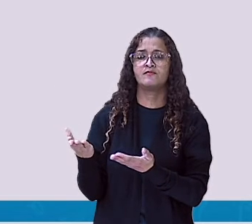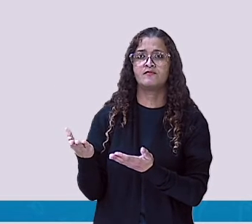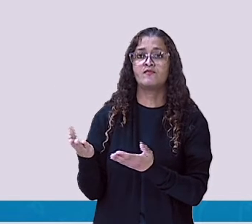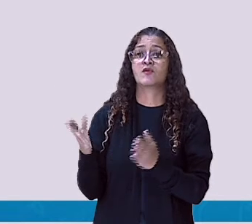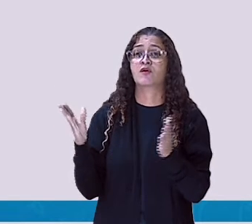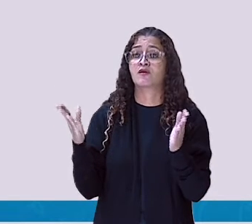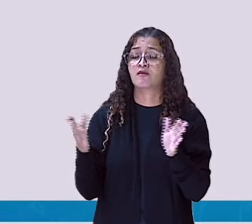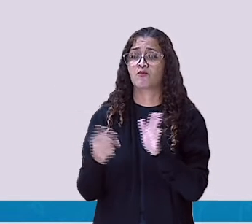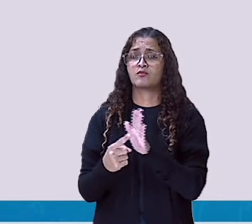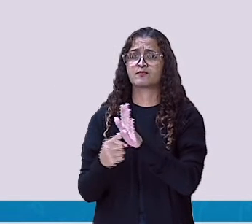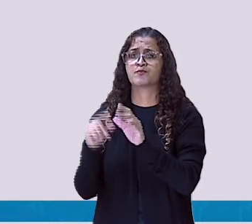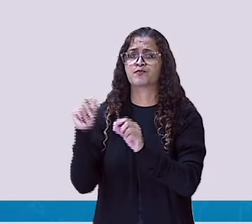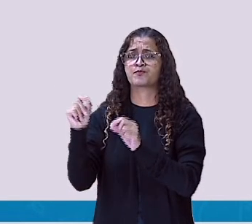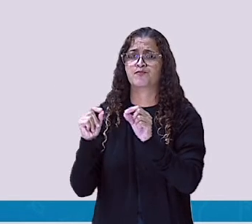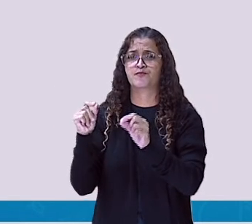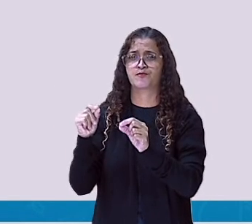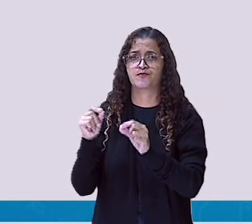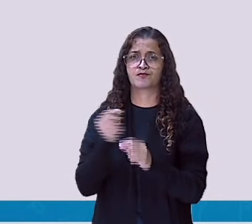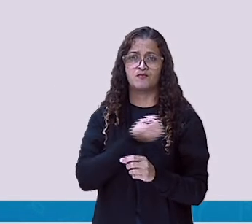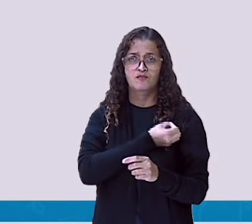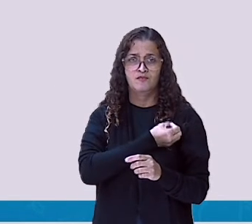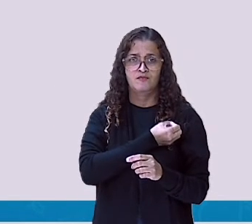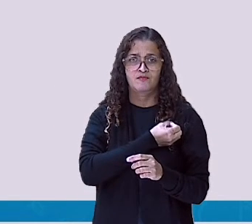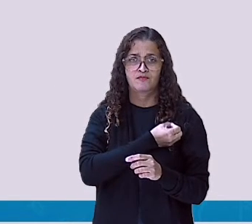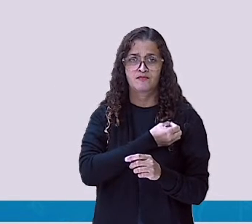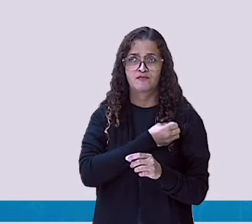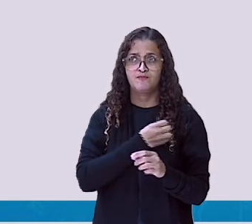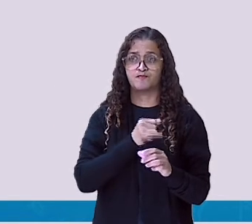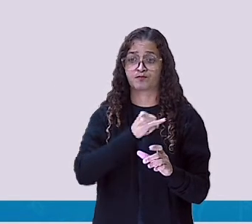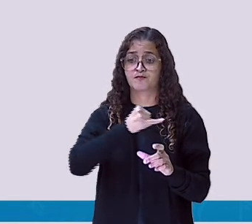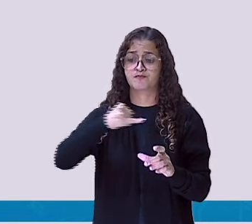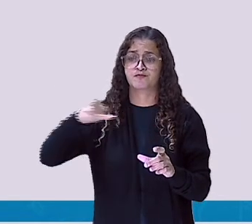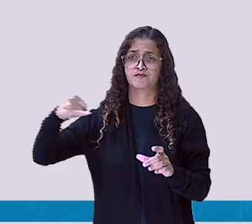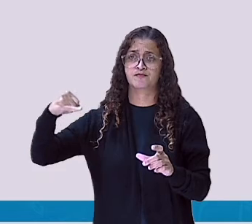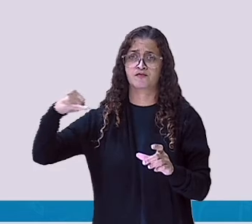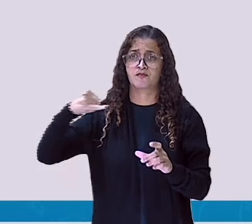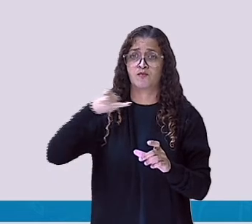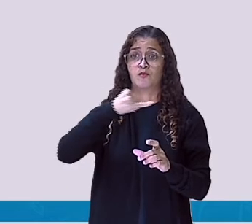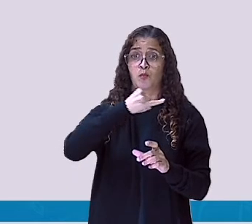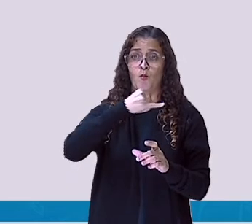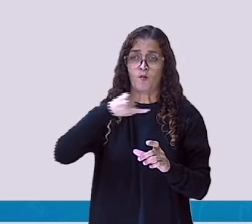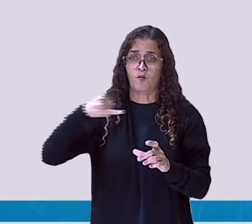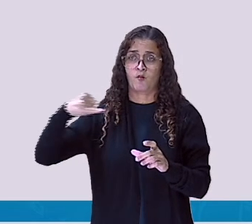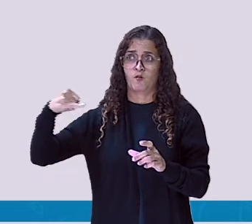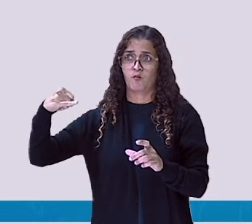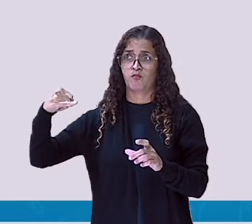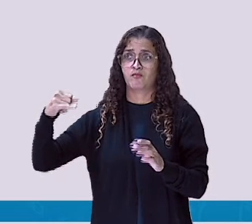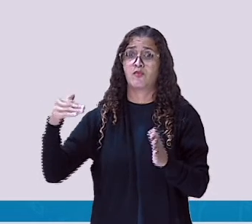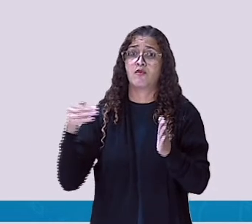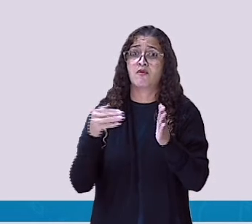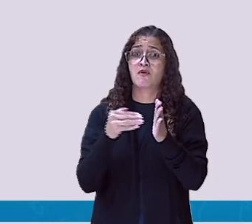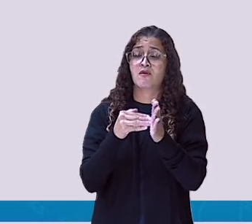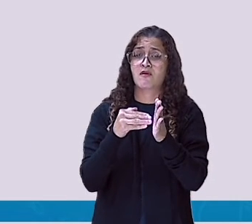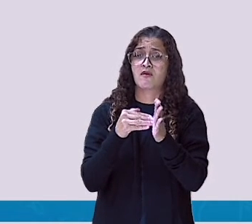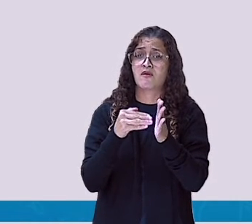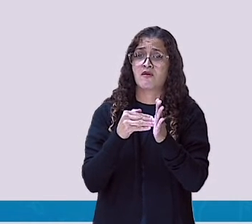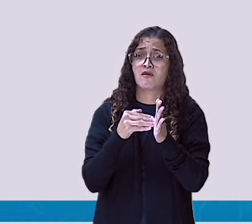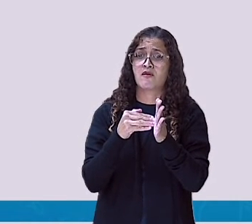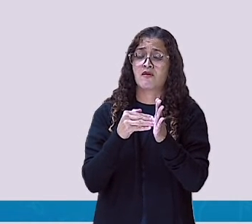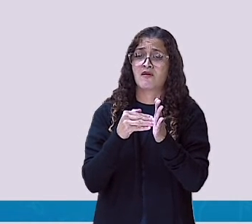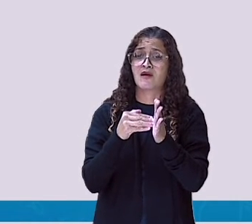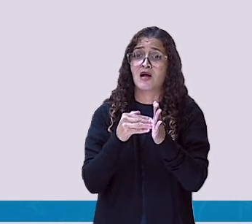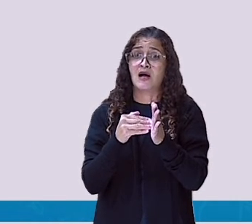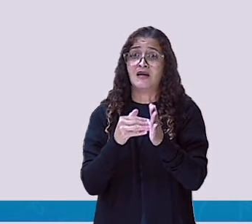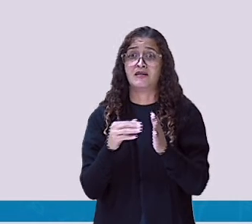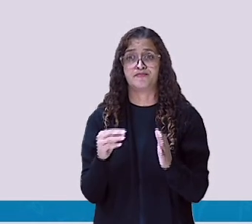E aí nós temos os números. Essa linha, ela deve ir até a cor de maior voto,